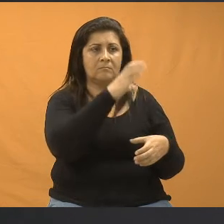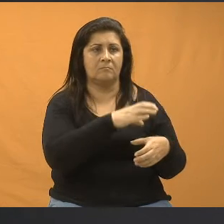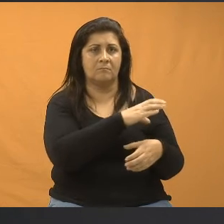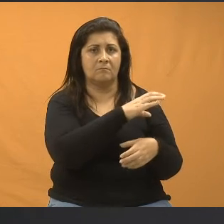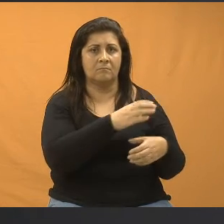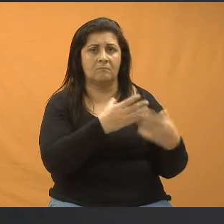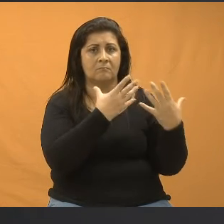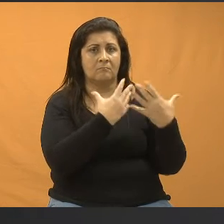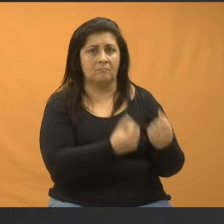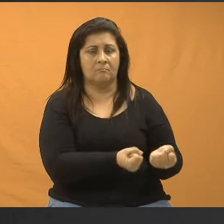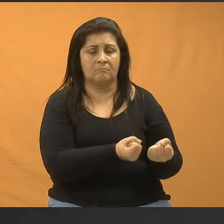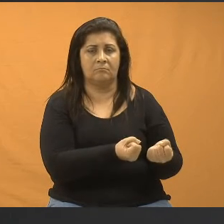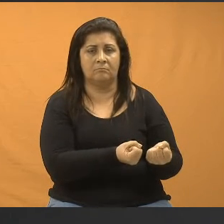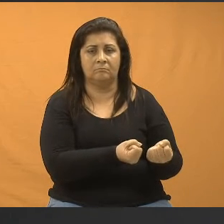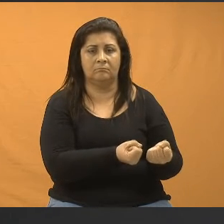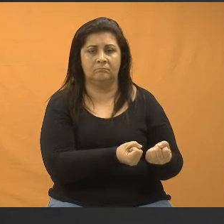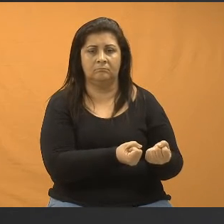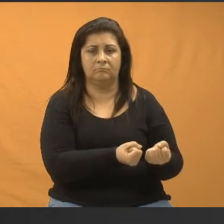assumir